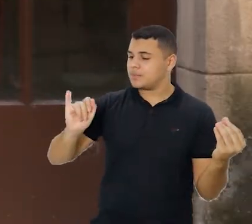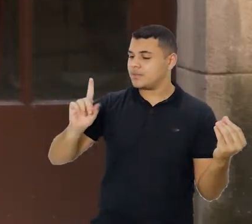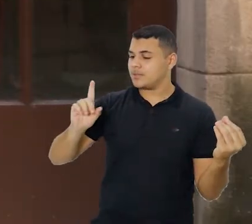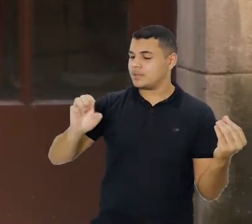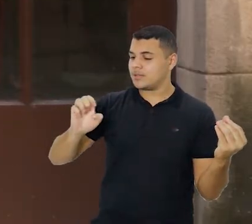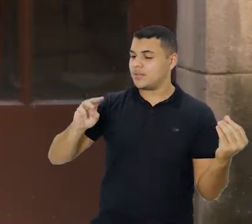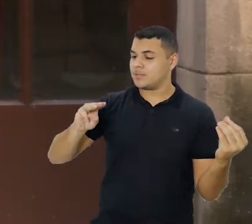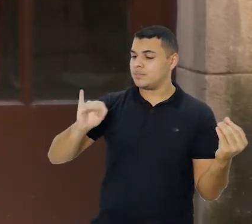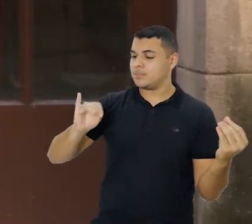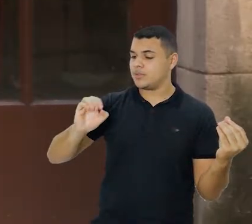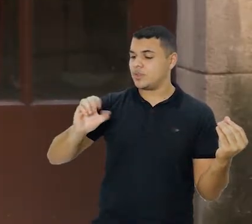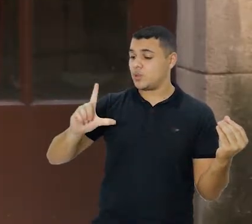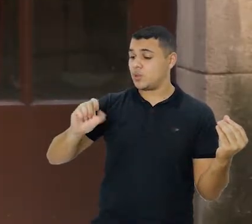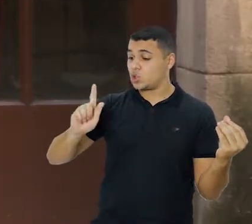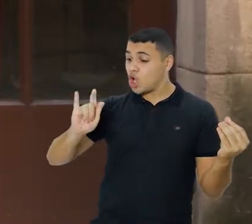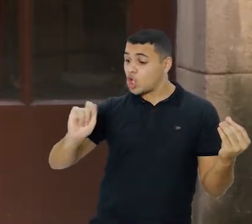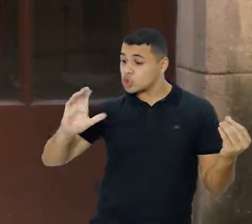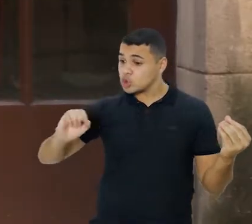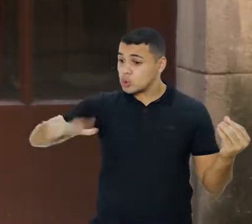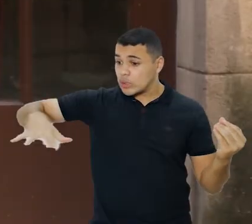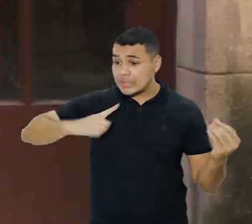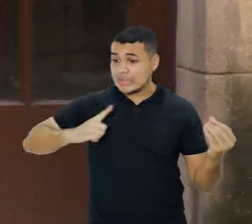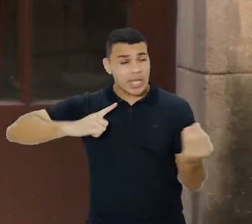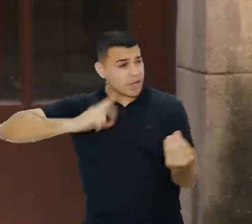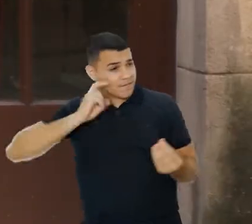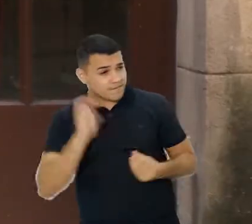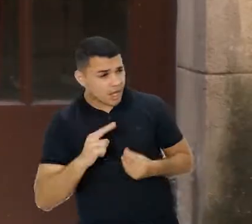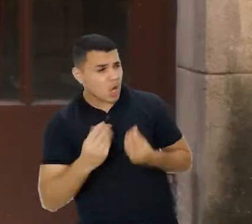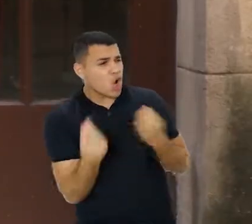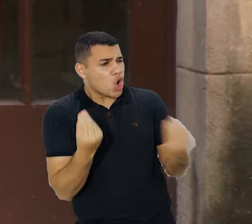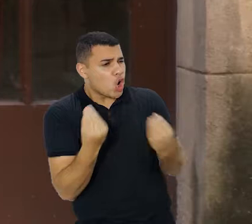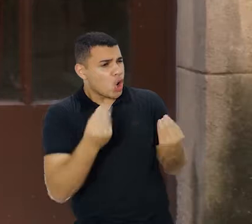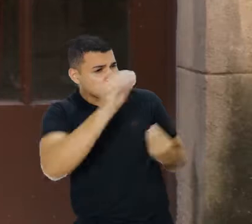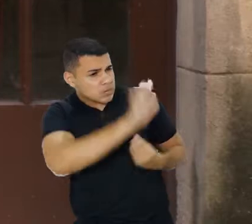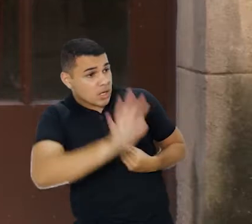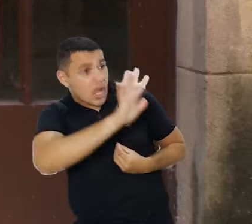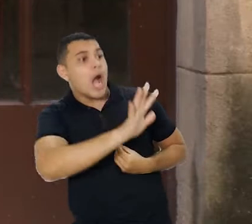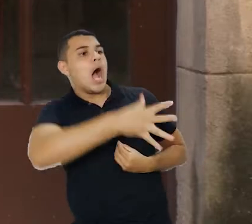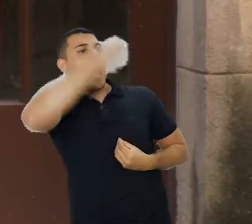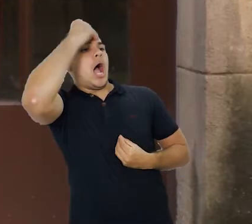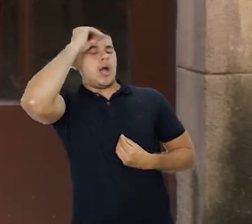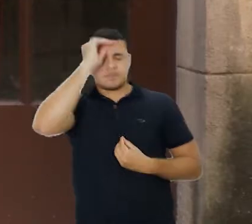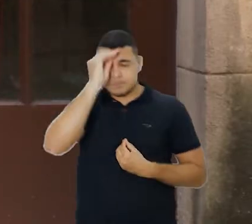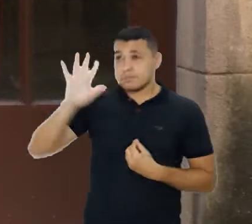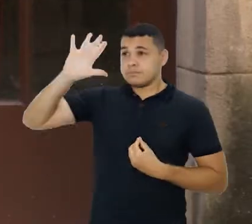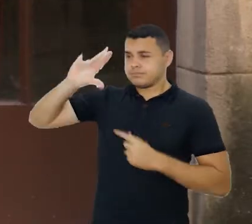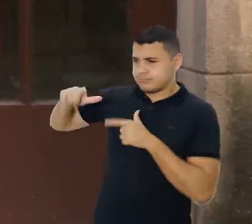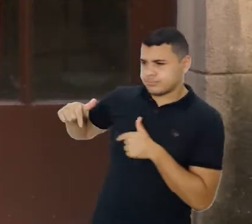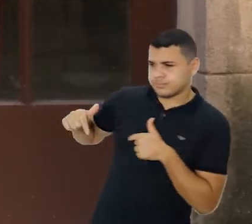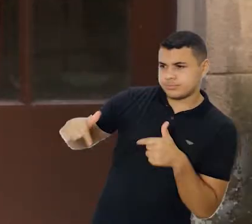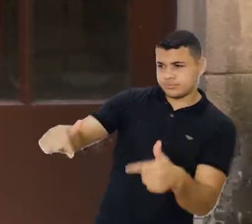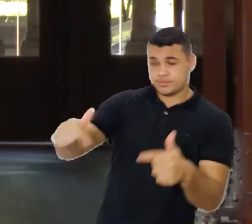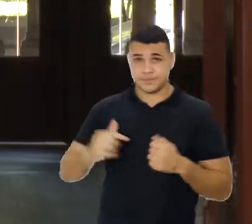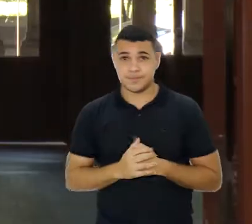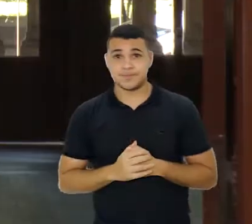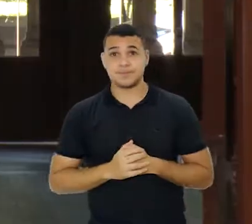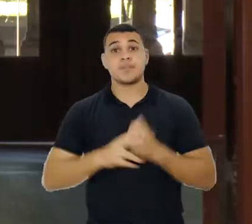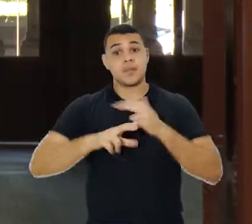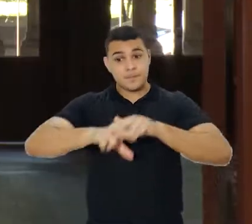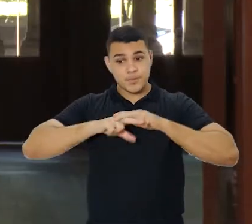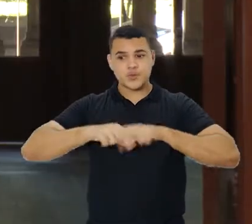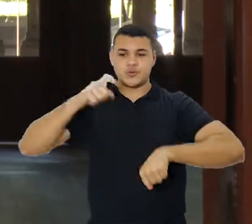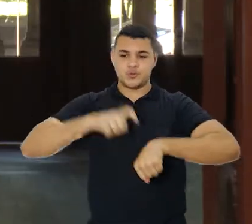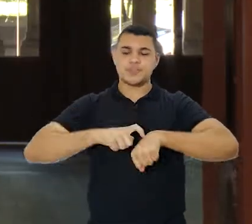vai variar bastante dependendo das respostas a essas diferentes perguntas. Então, a